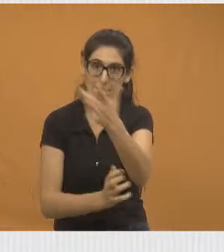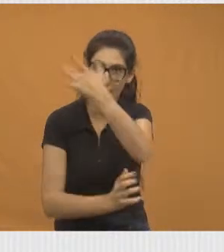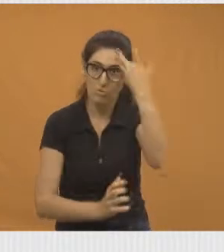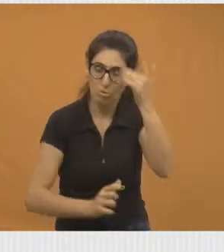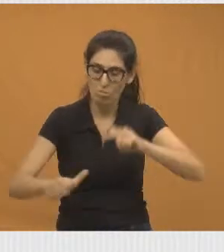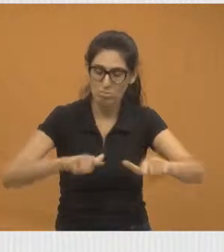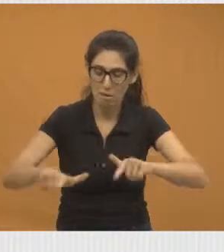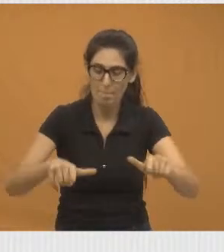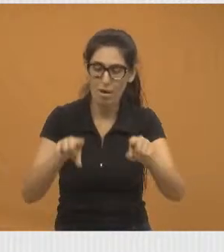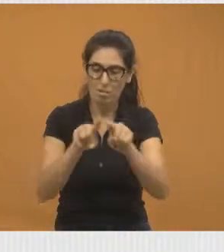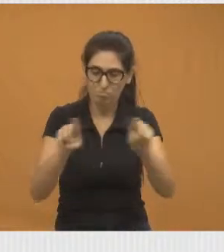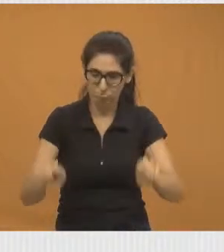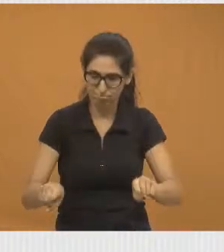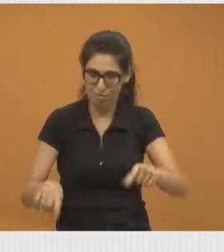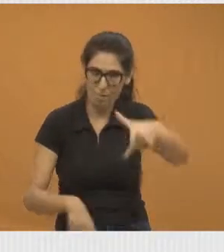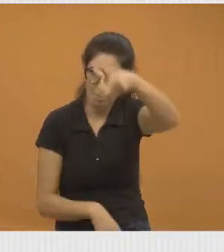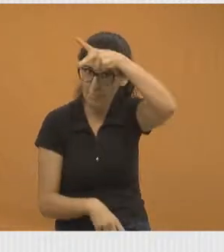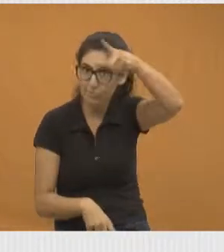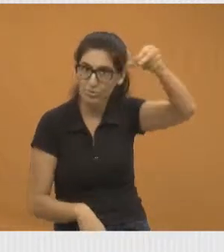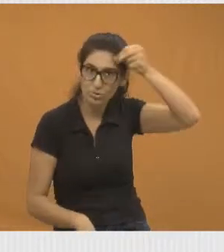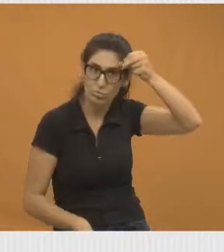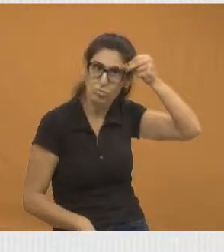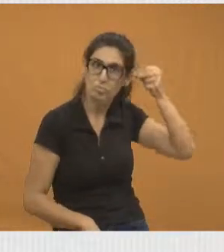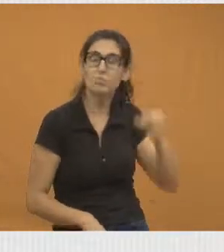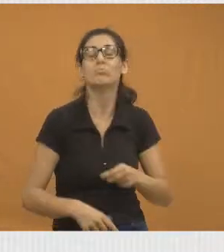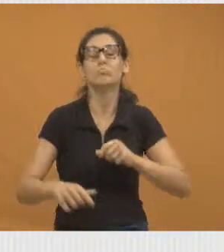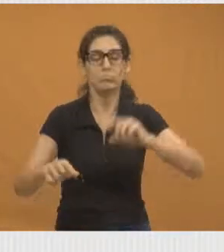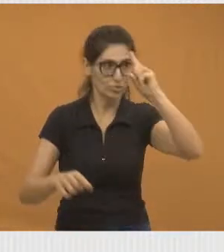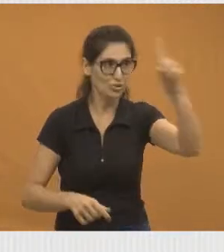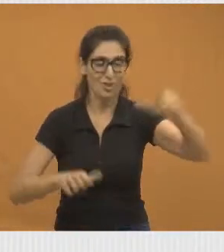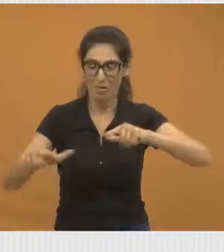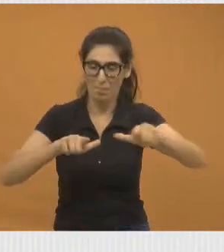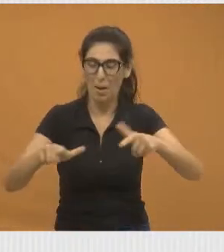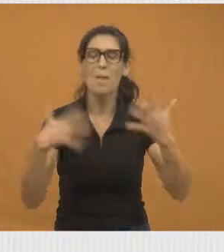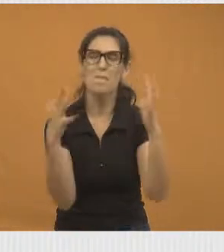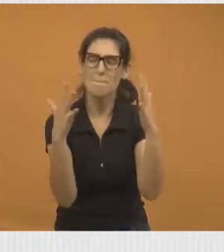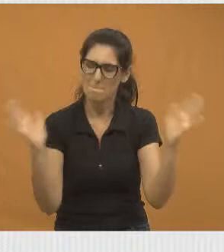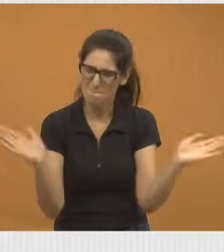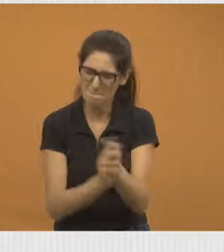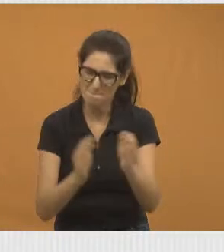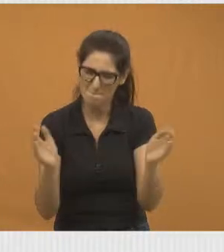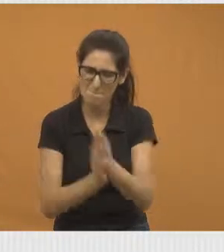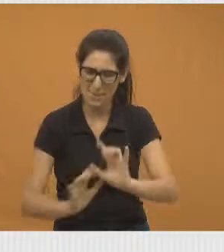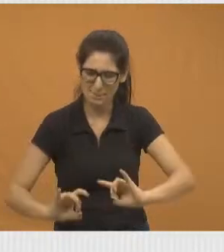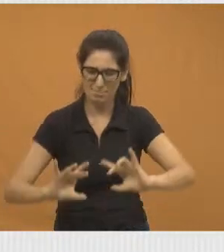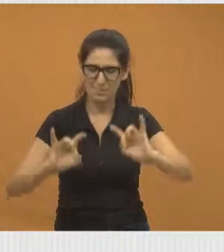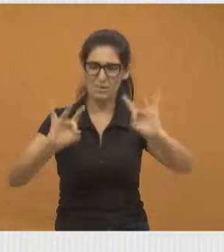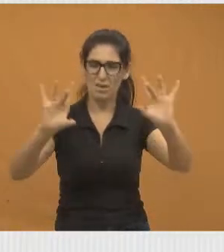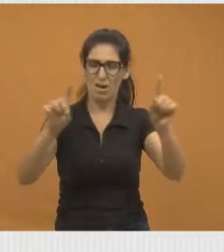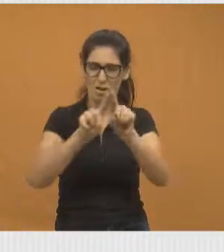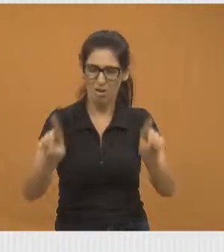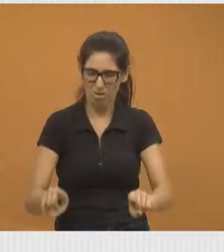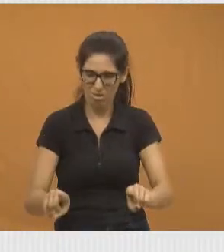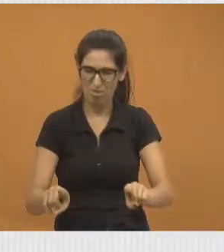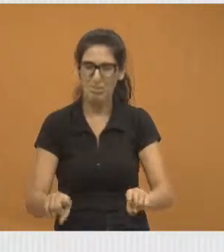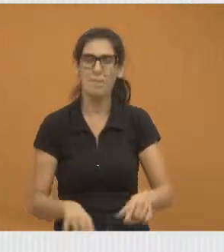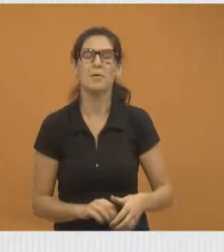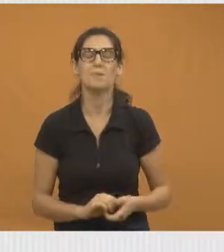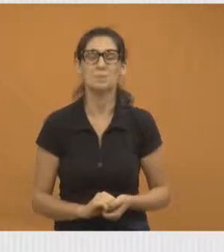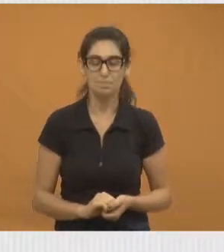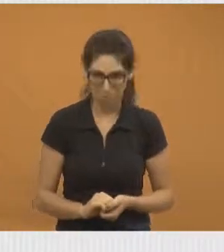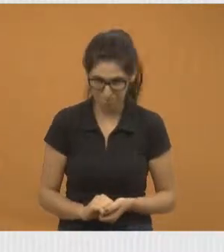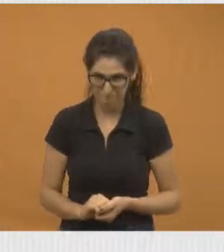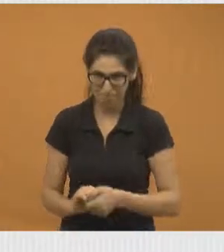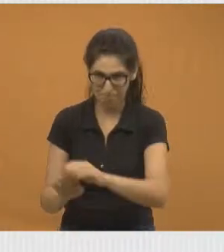de jacareí bem eu quero só a fazer aqui algumas eu não sei se eu não quero ratificar ou